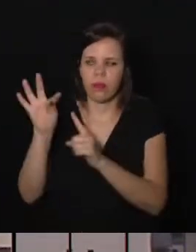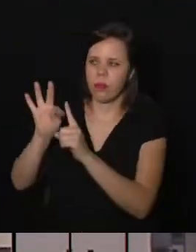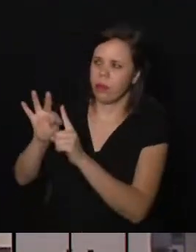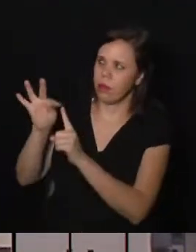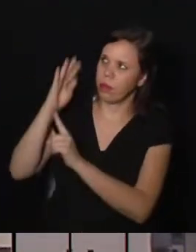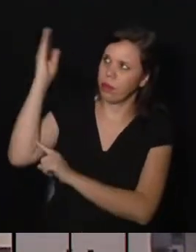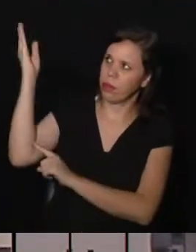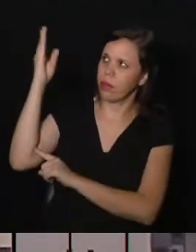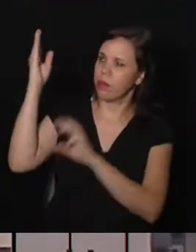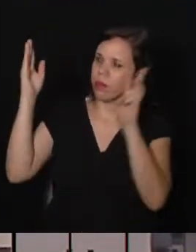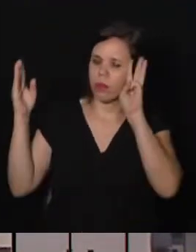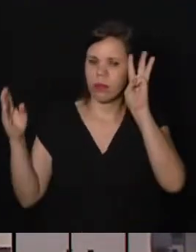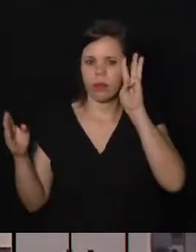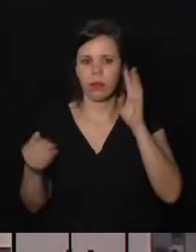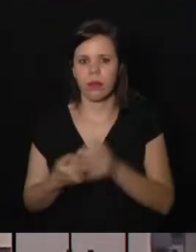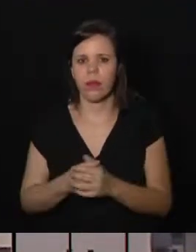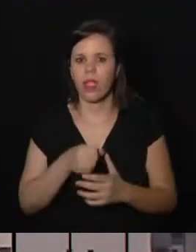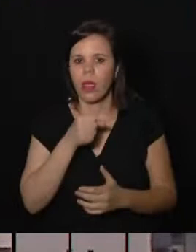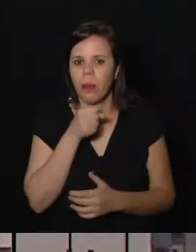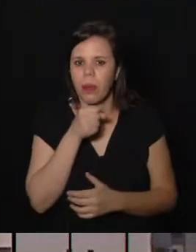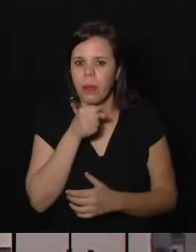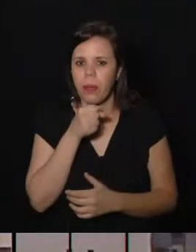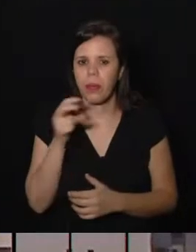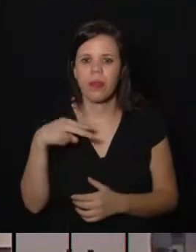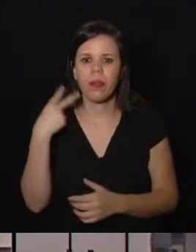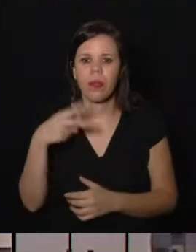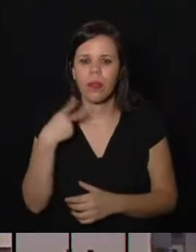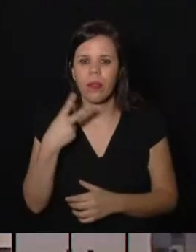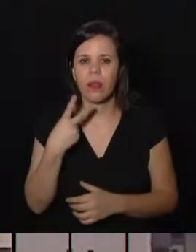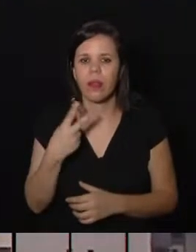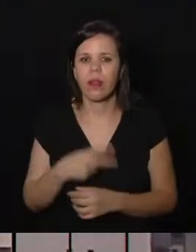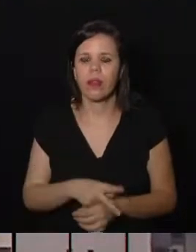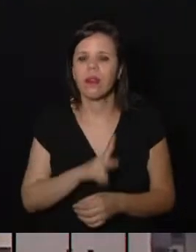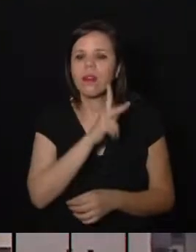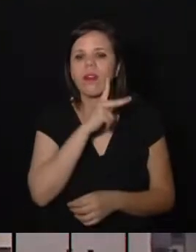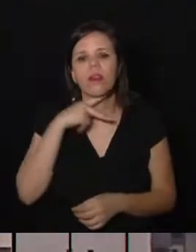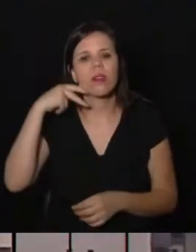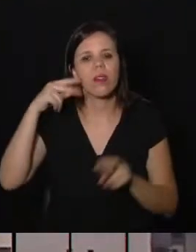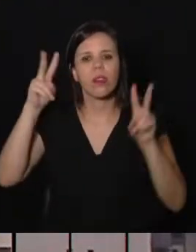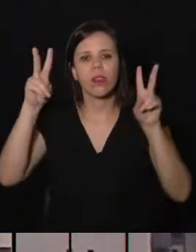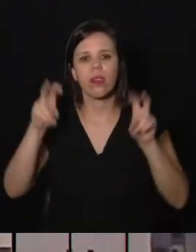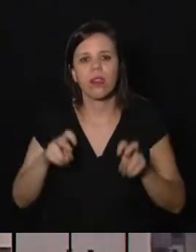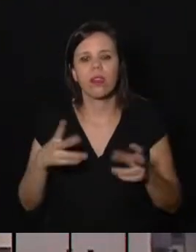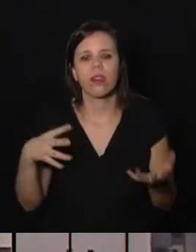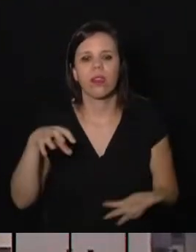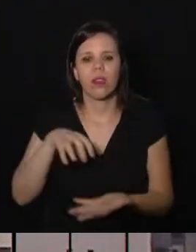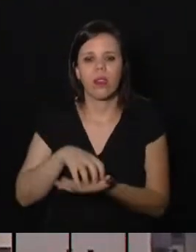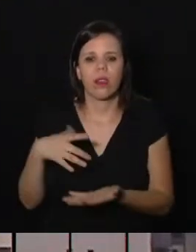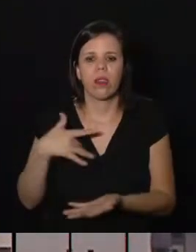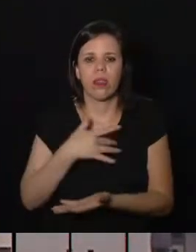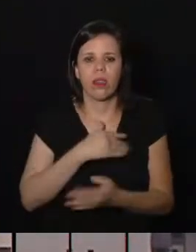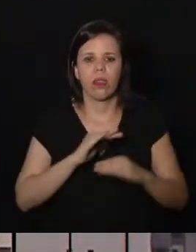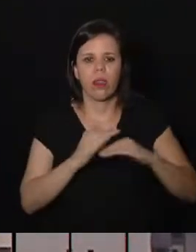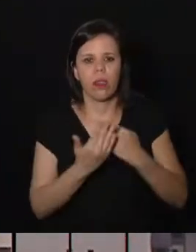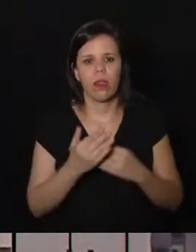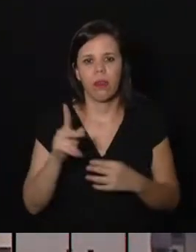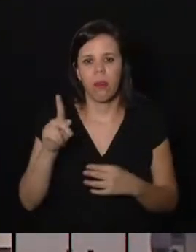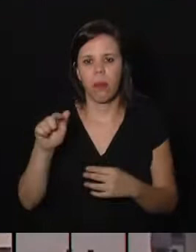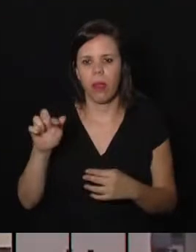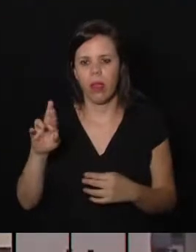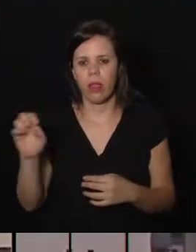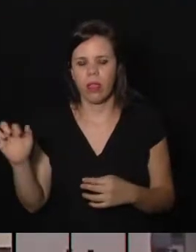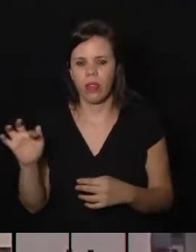esta terça-feira. Reportagem com o vereador Permínio Monteiro sobre postos de saúde nos bairros Parque da